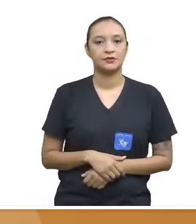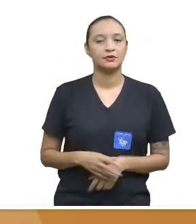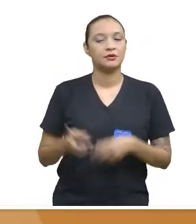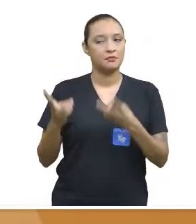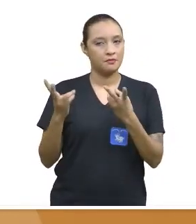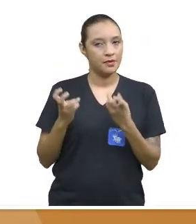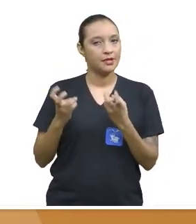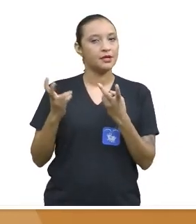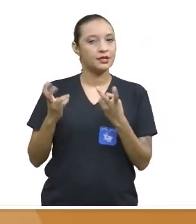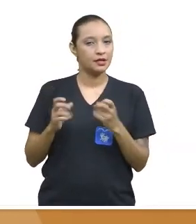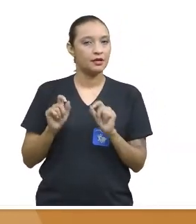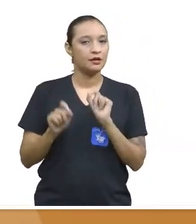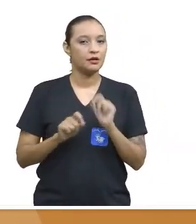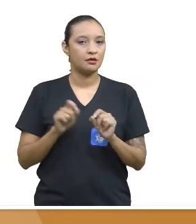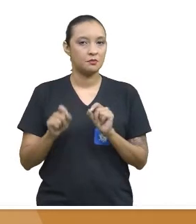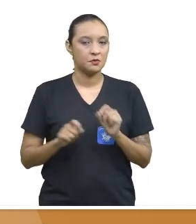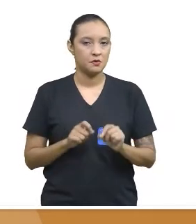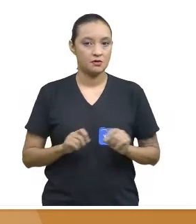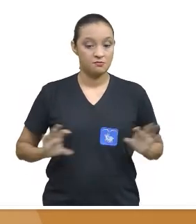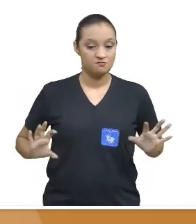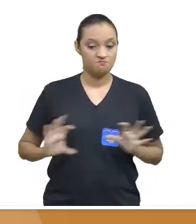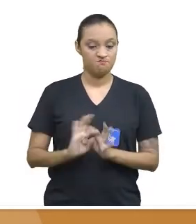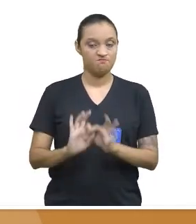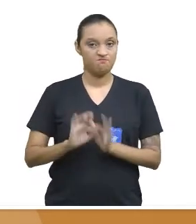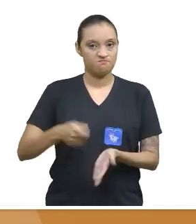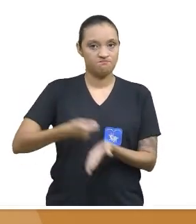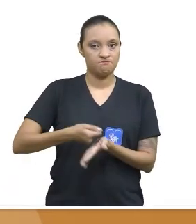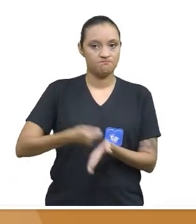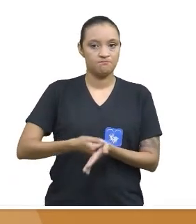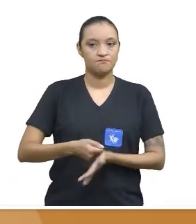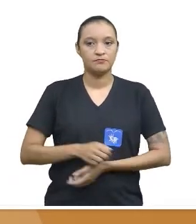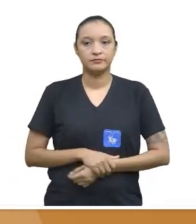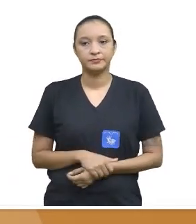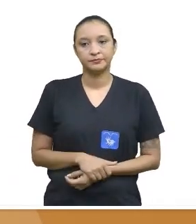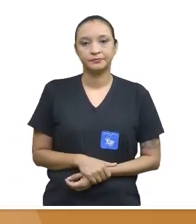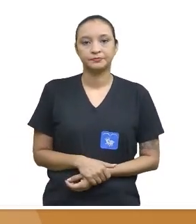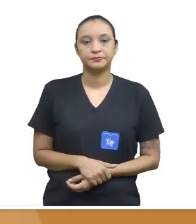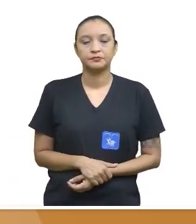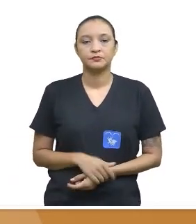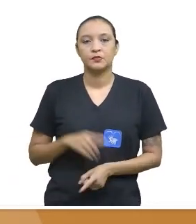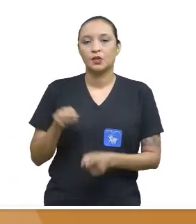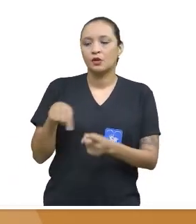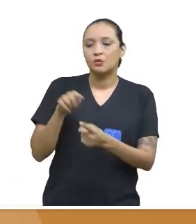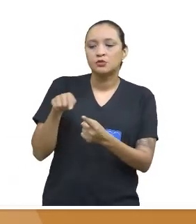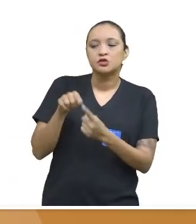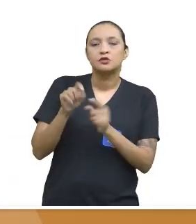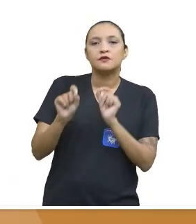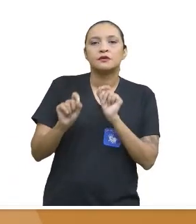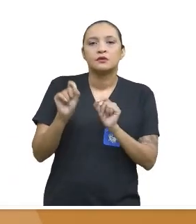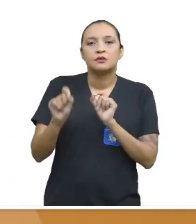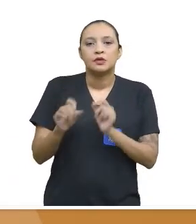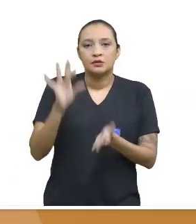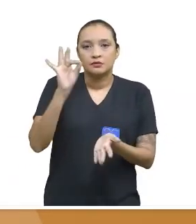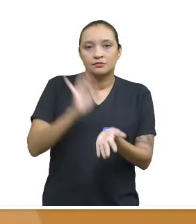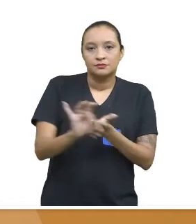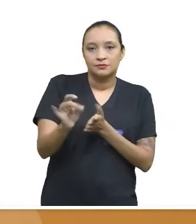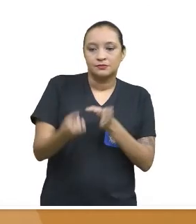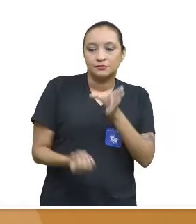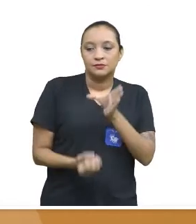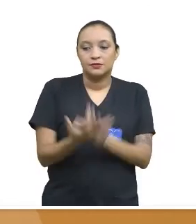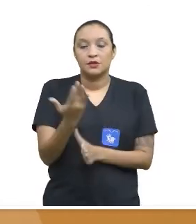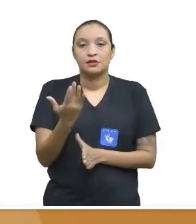coisas estavam bem amarradas, não é isso? Então, vamos lá. Visando legitimar a implementação dos